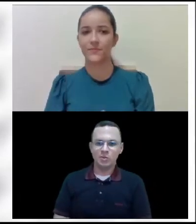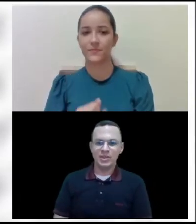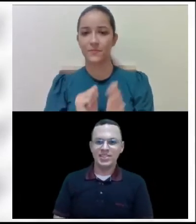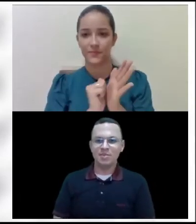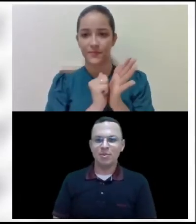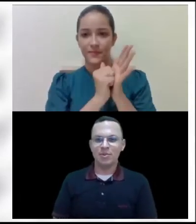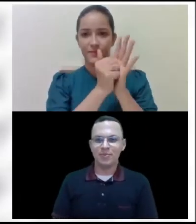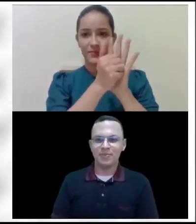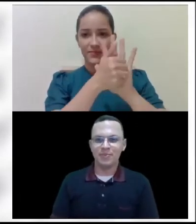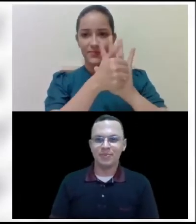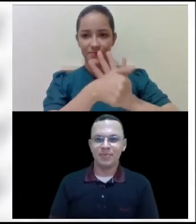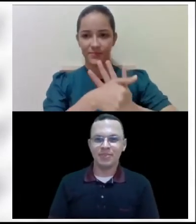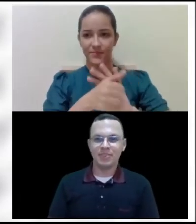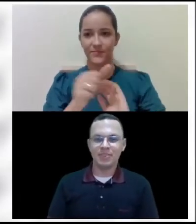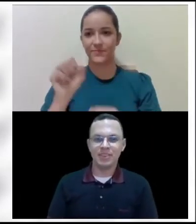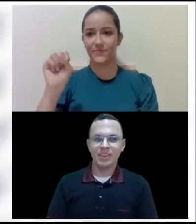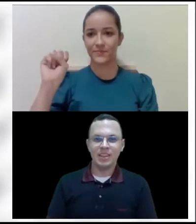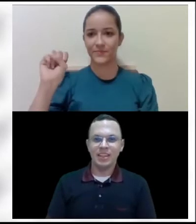Outro exemplo.